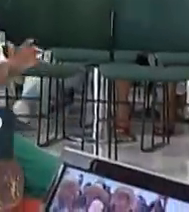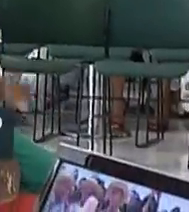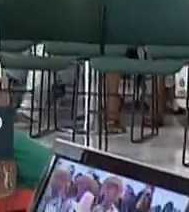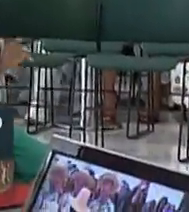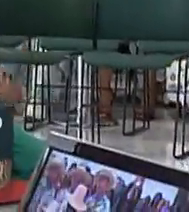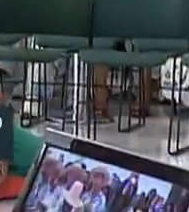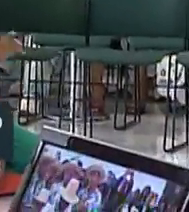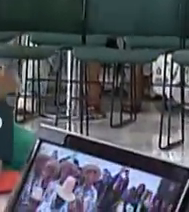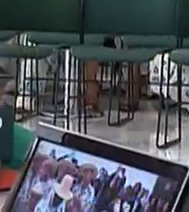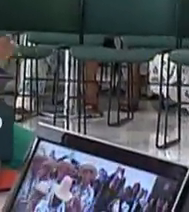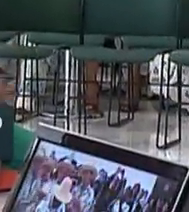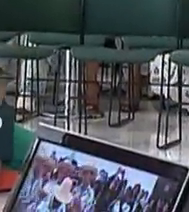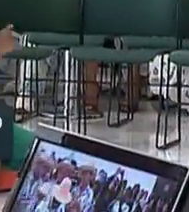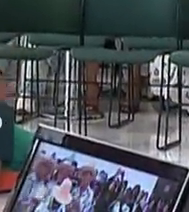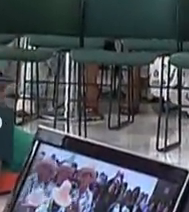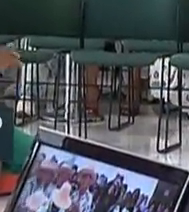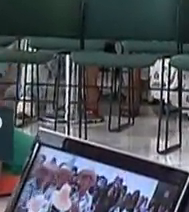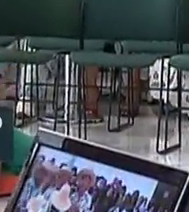meião